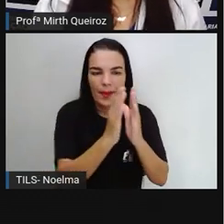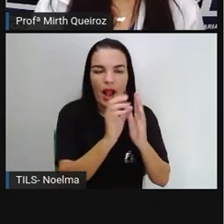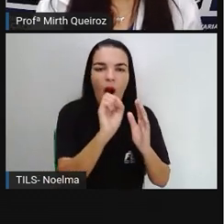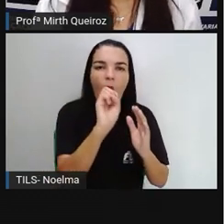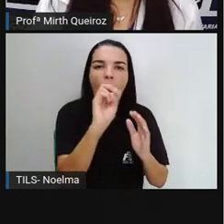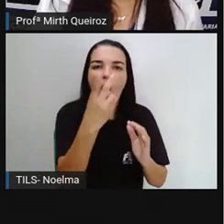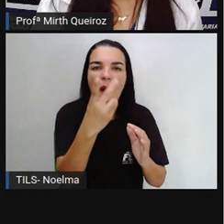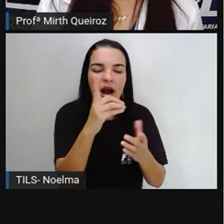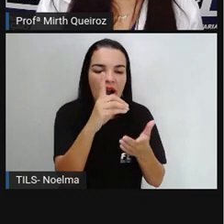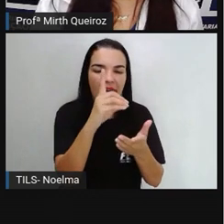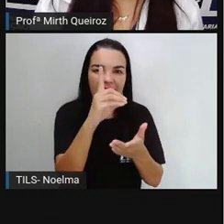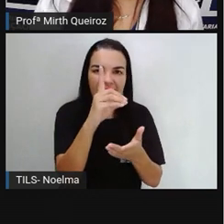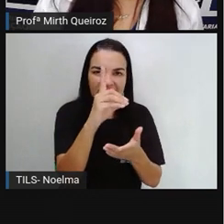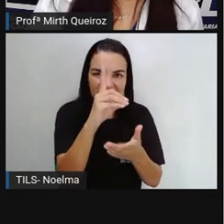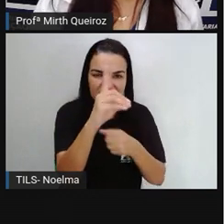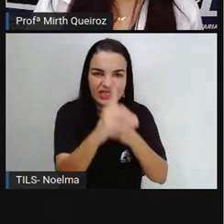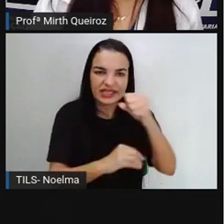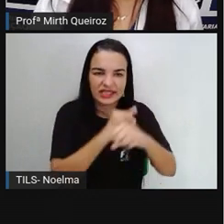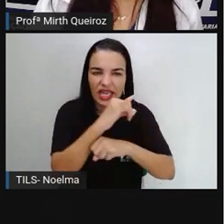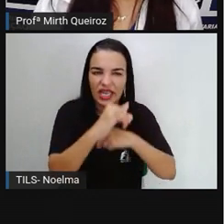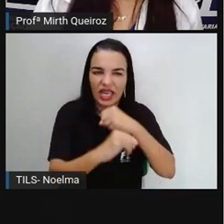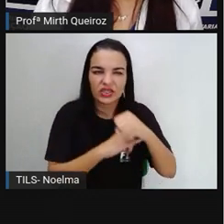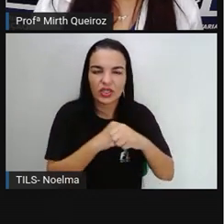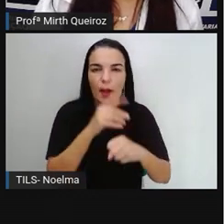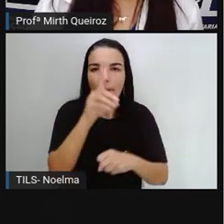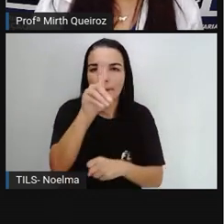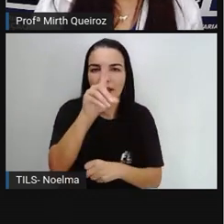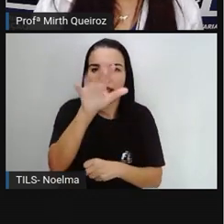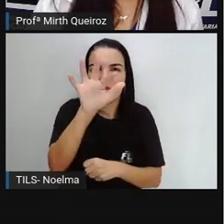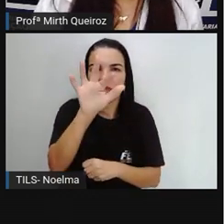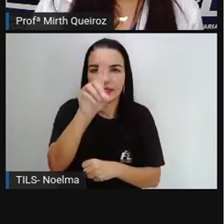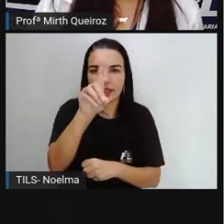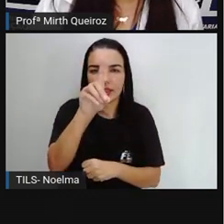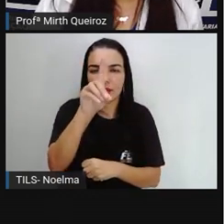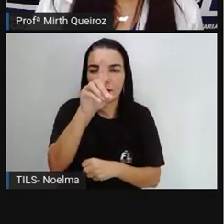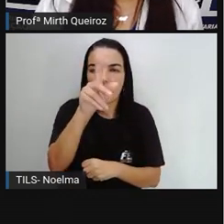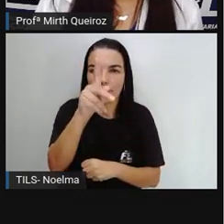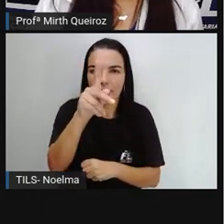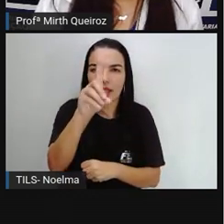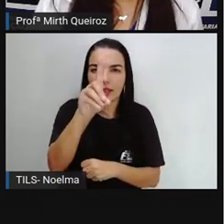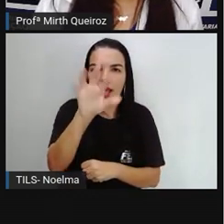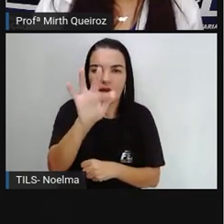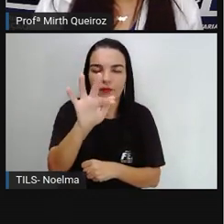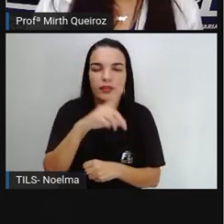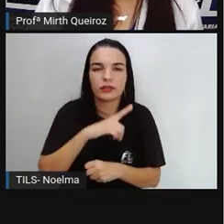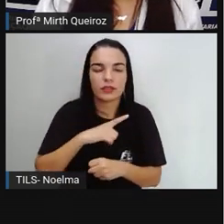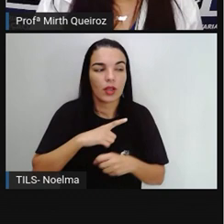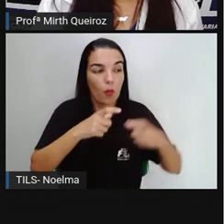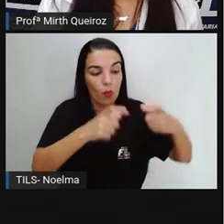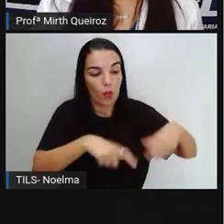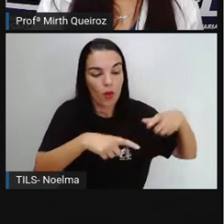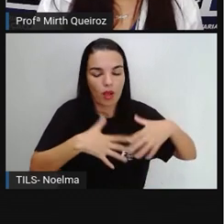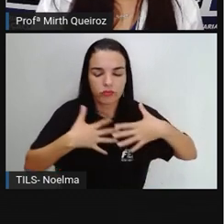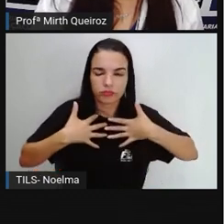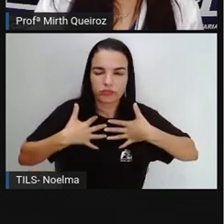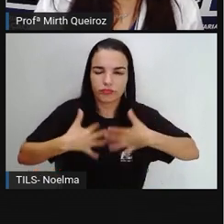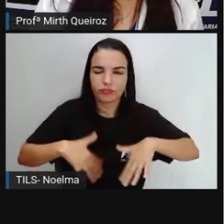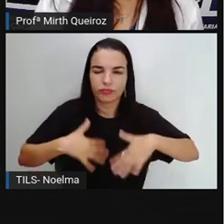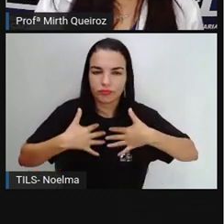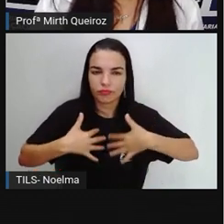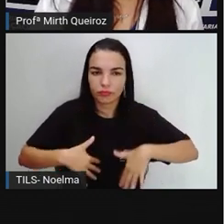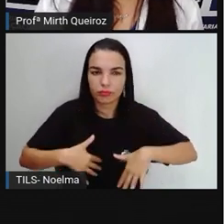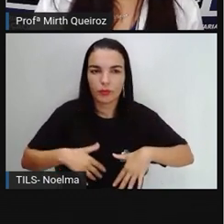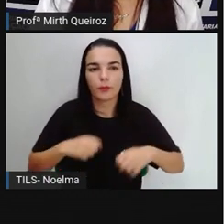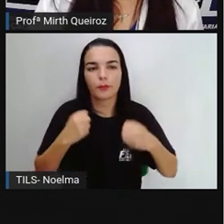né, em PDF. E aí vocês vão escolher um local que seja bem tranquilo, que seja bem confortável, para que